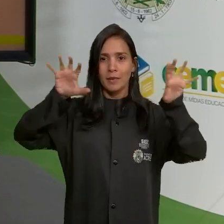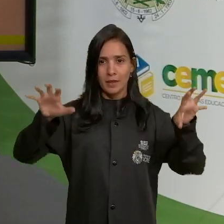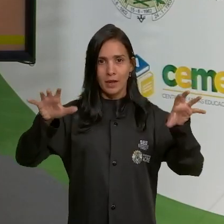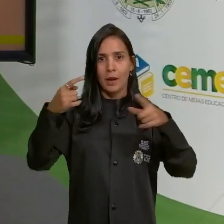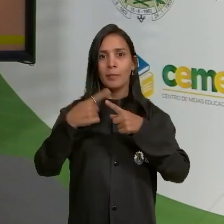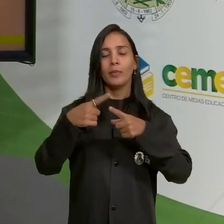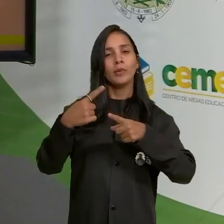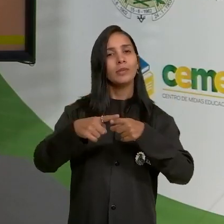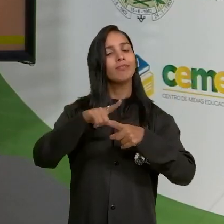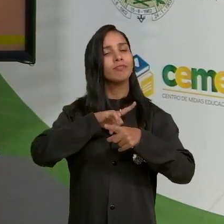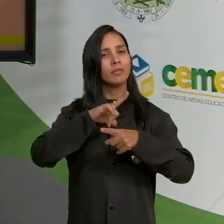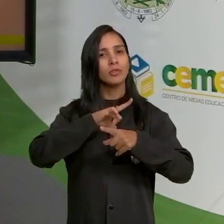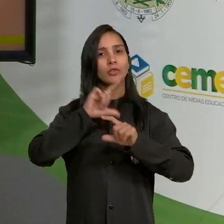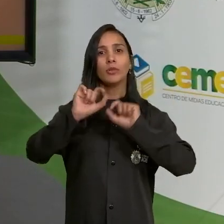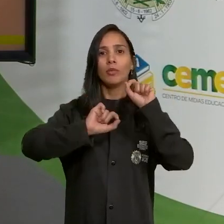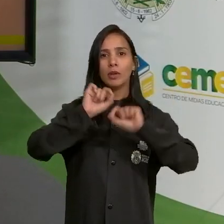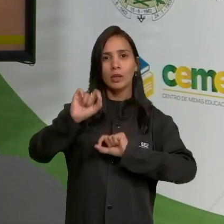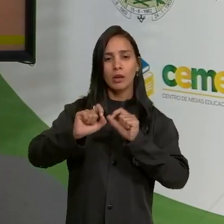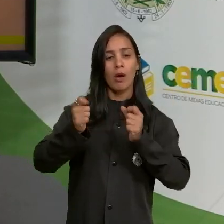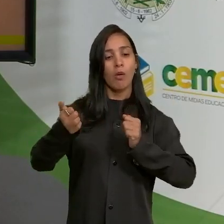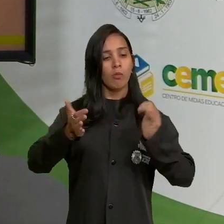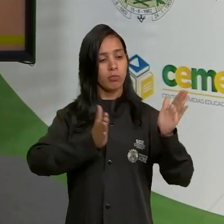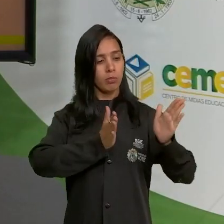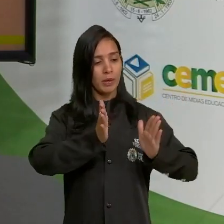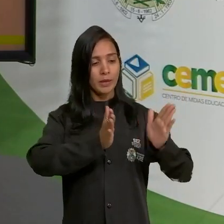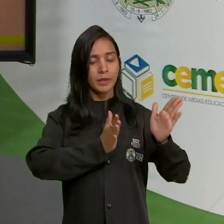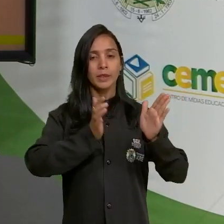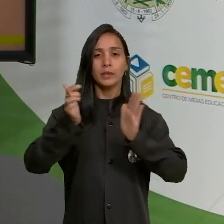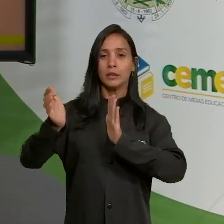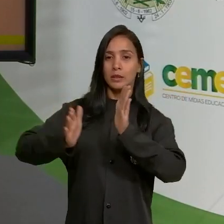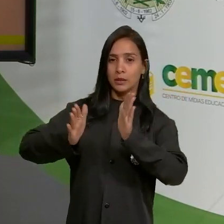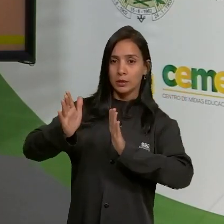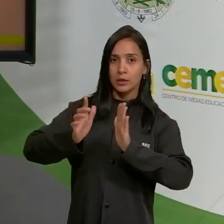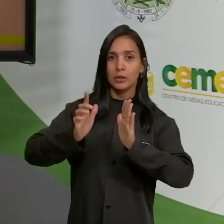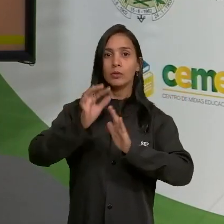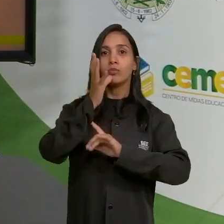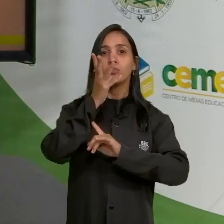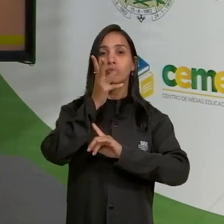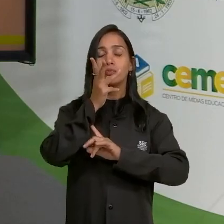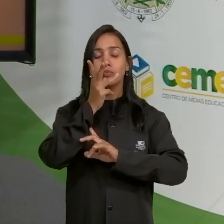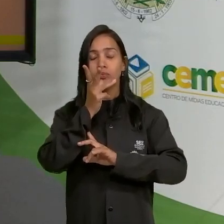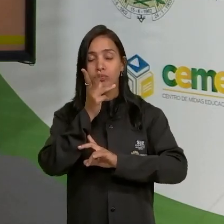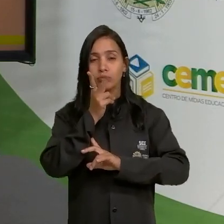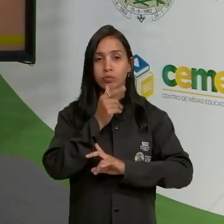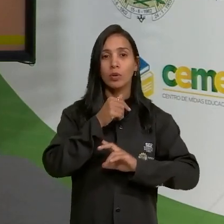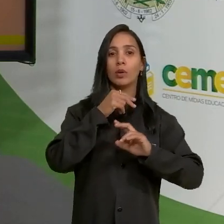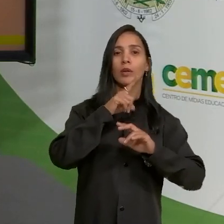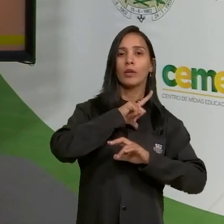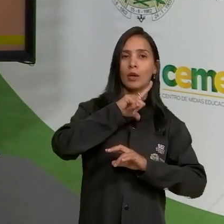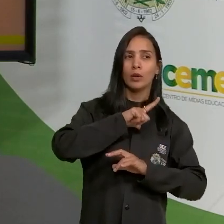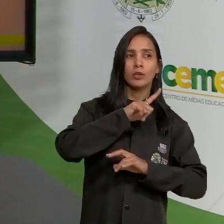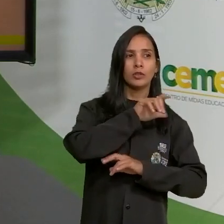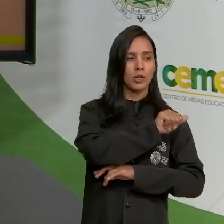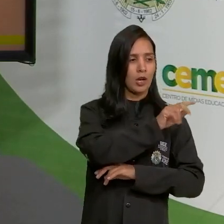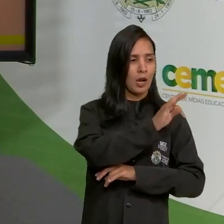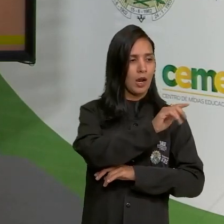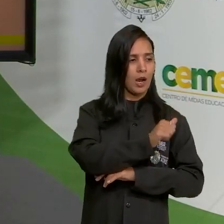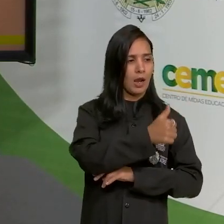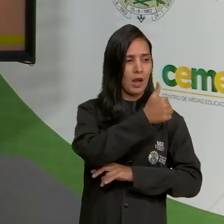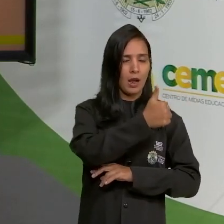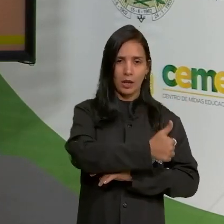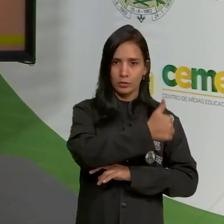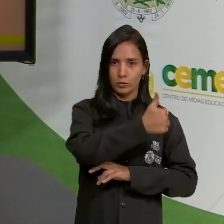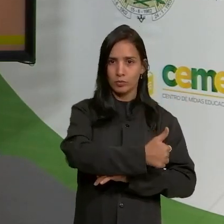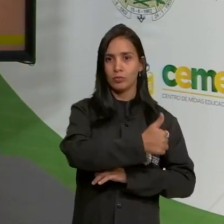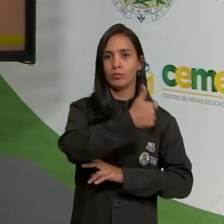um determinado período bem maior. Então, se organizava em ato 1, ato 2 e assim por diante